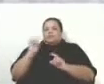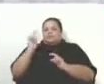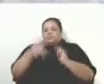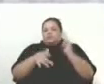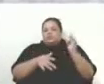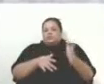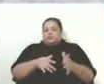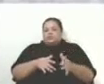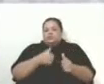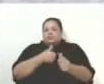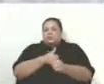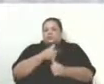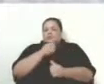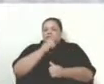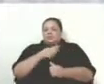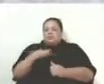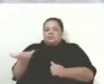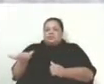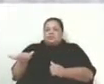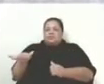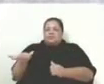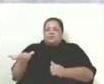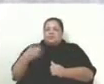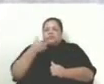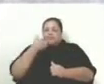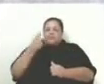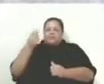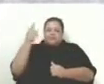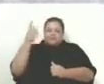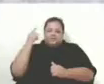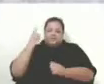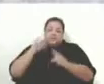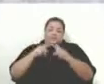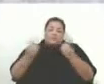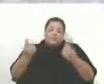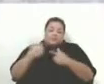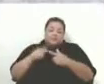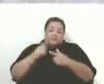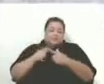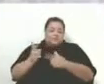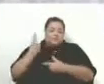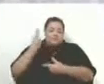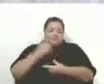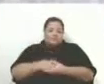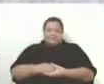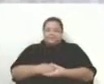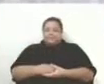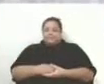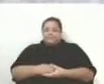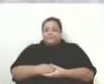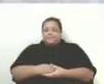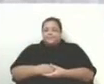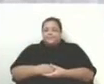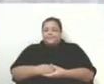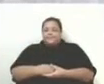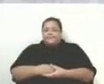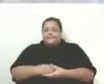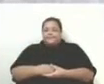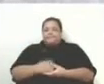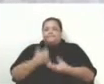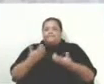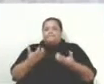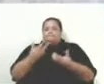e ainda a gente tem tantos problemas de limpeza nessas áreas. Quero também destacar